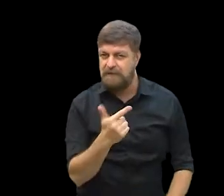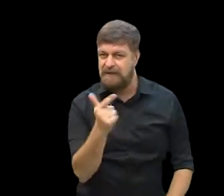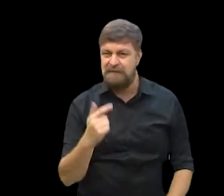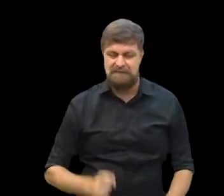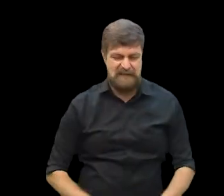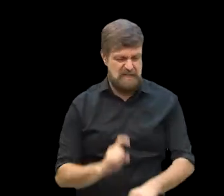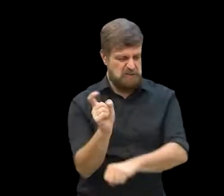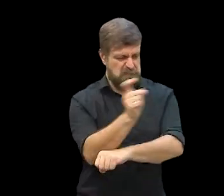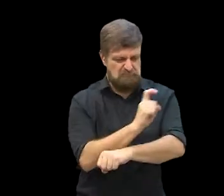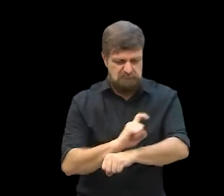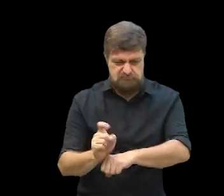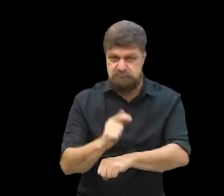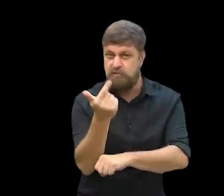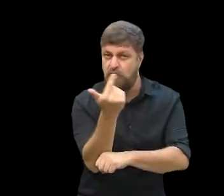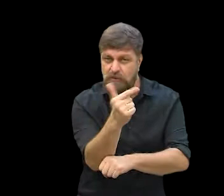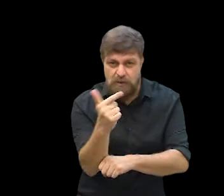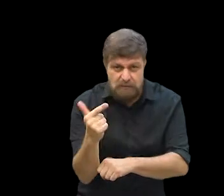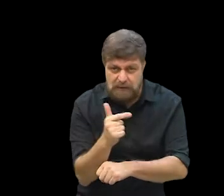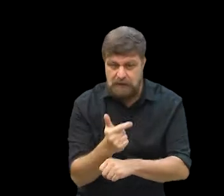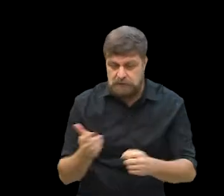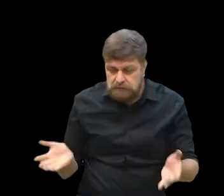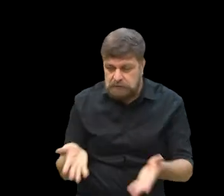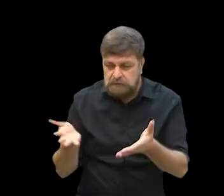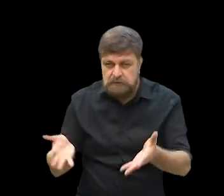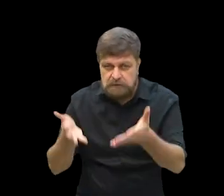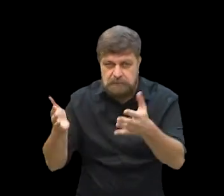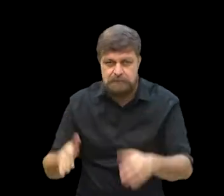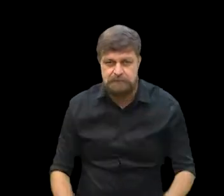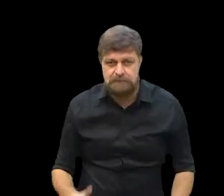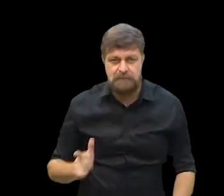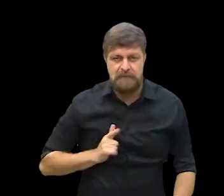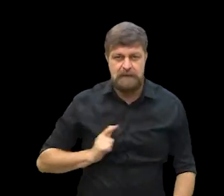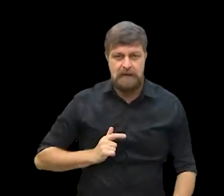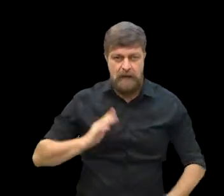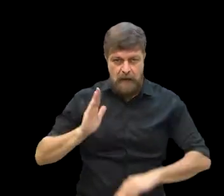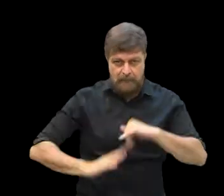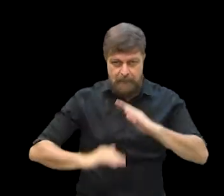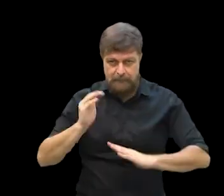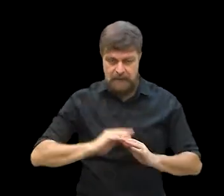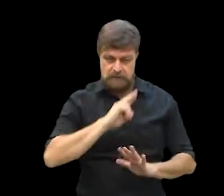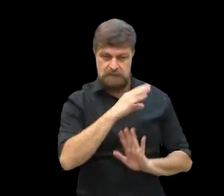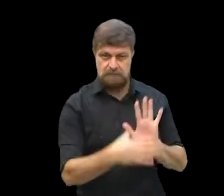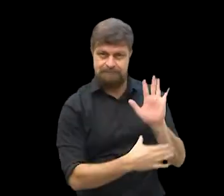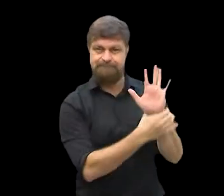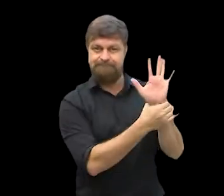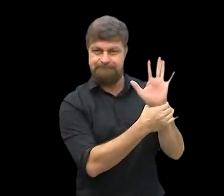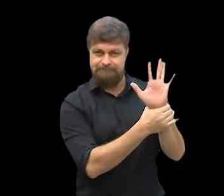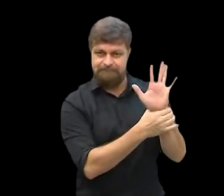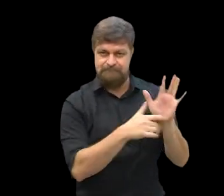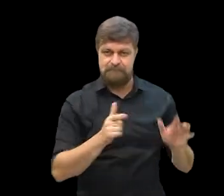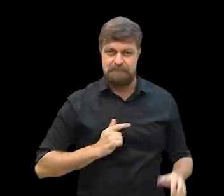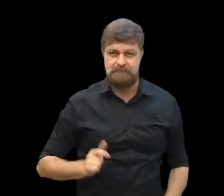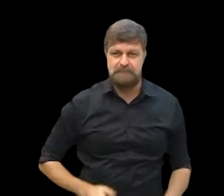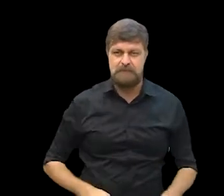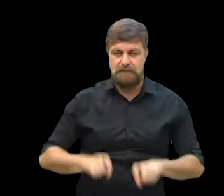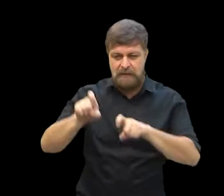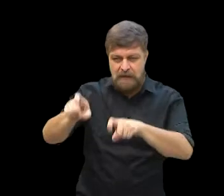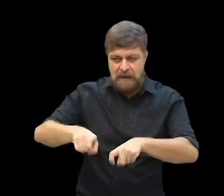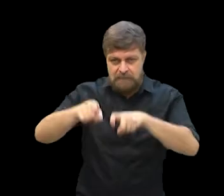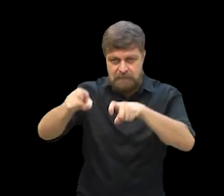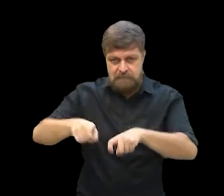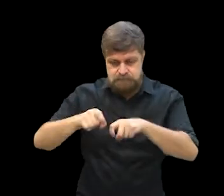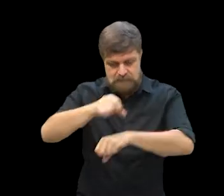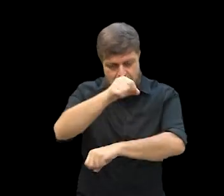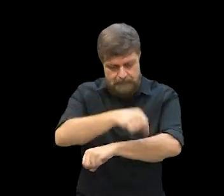gente não compra de atravessador, a gente estimula essa plantação. A gente pode falar, então, que é uma produção sustentável, direto do pequeno